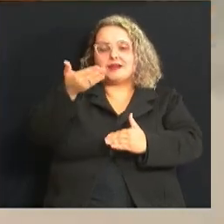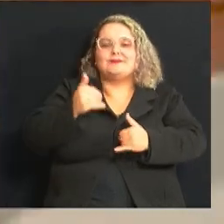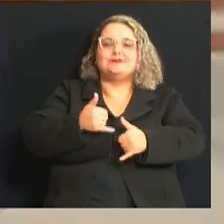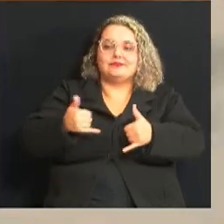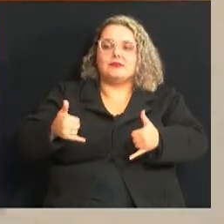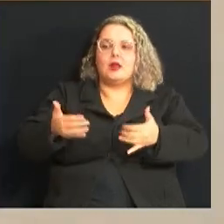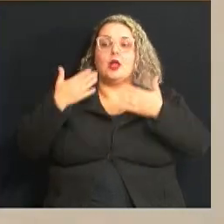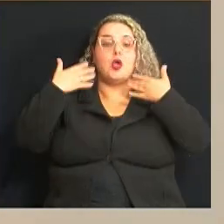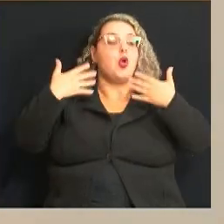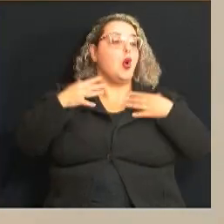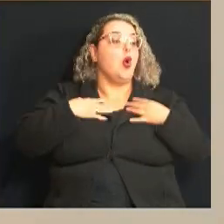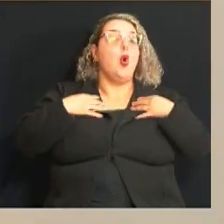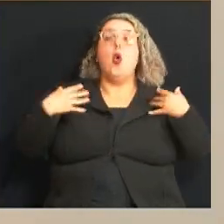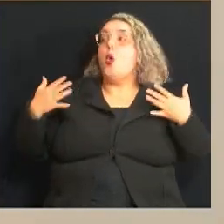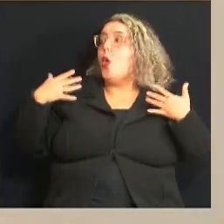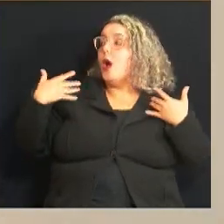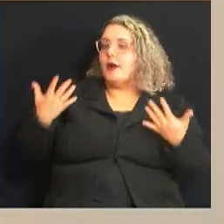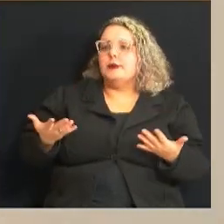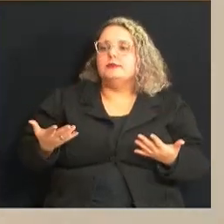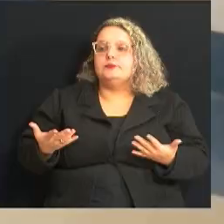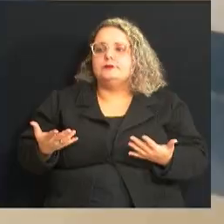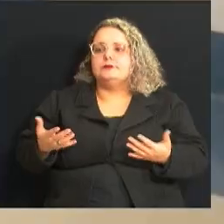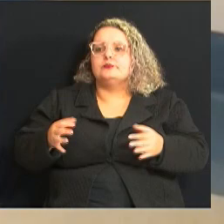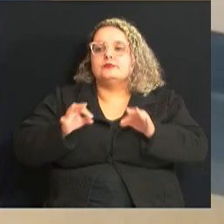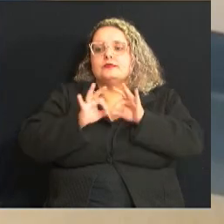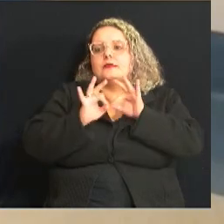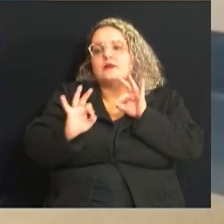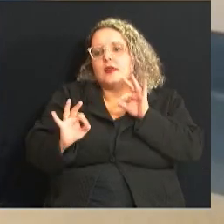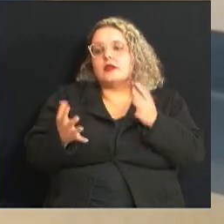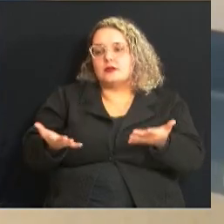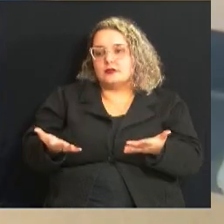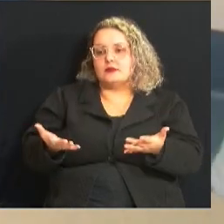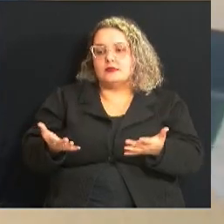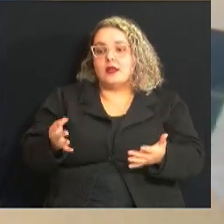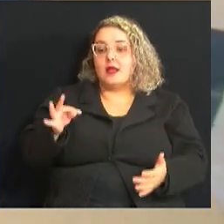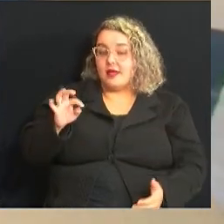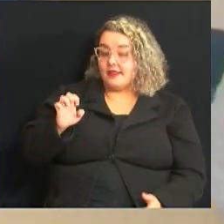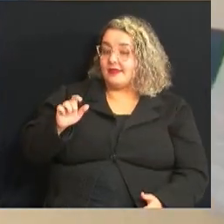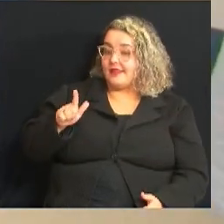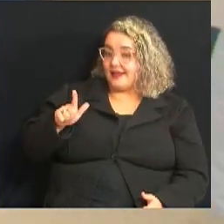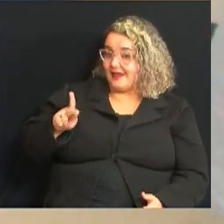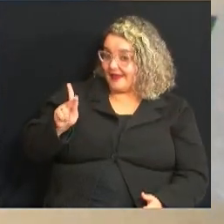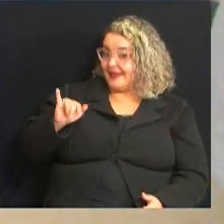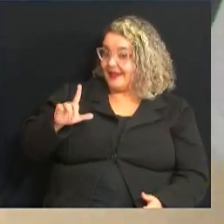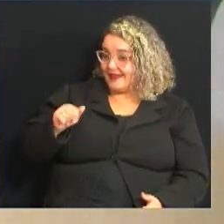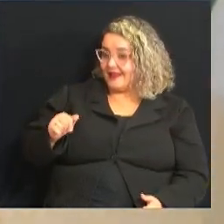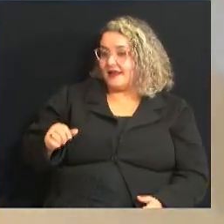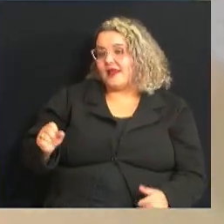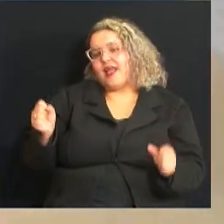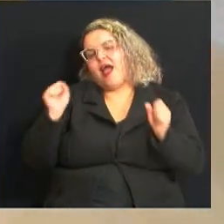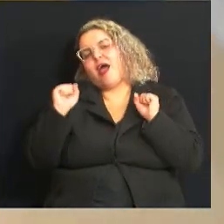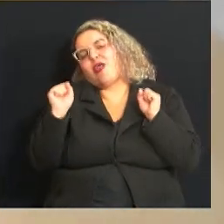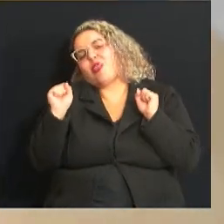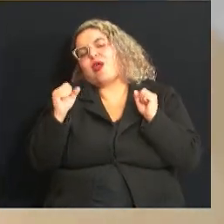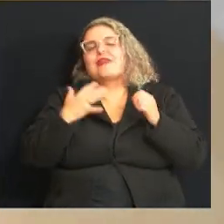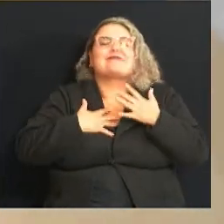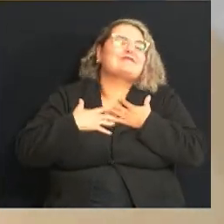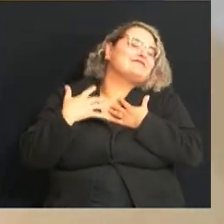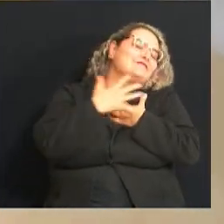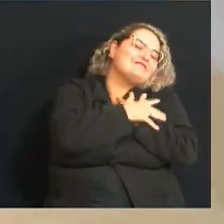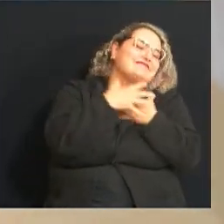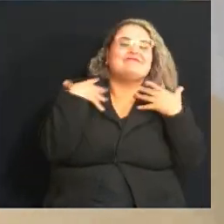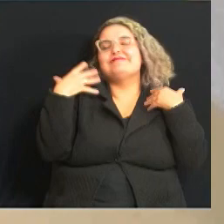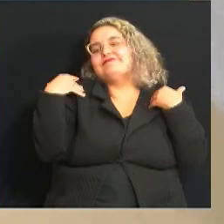calor e normalmente eles ficam mais distantes. A Tequila é uma cachorrinha que adora que toque nela. Parece entender